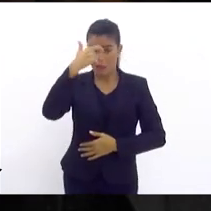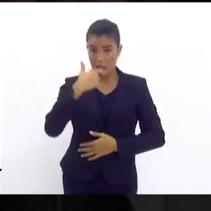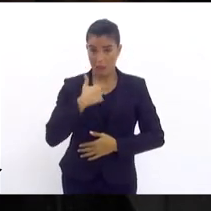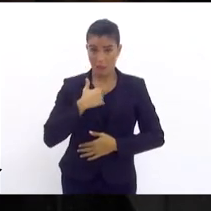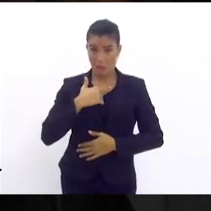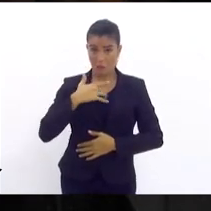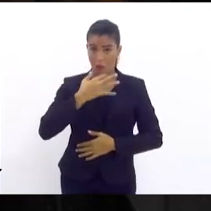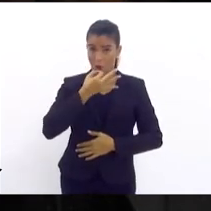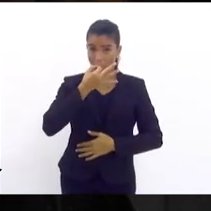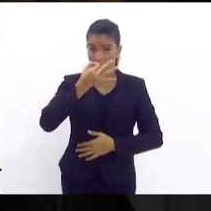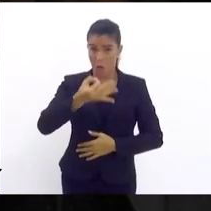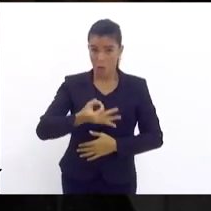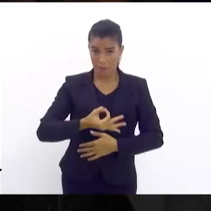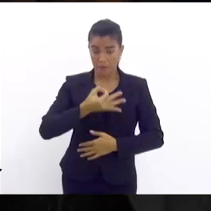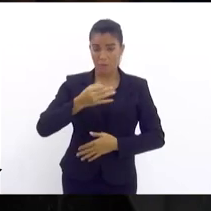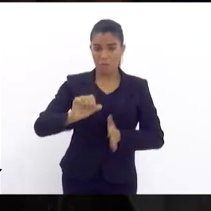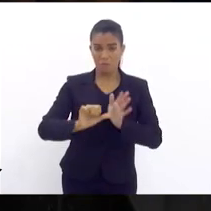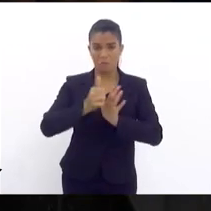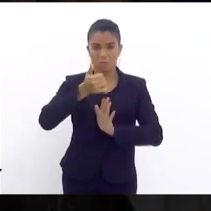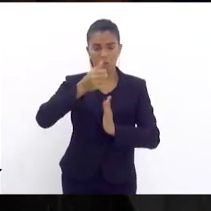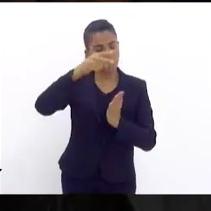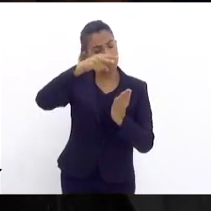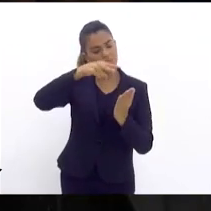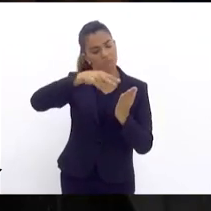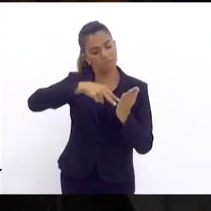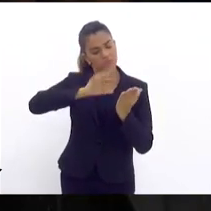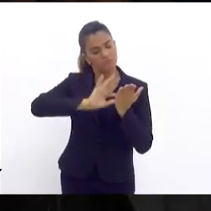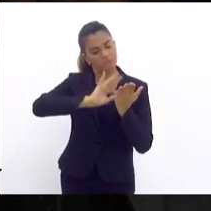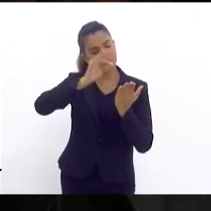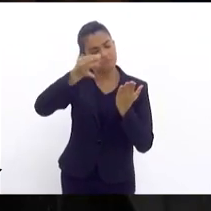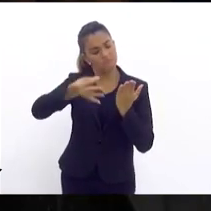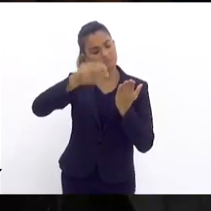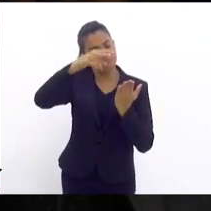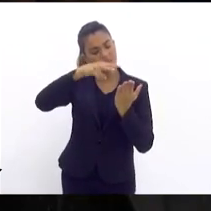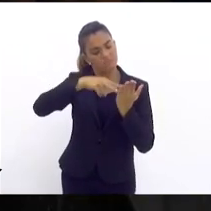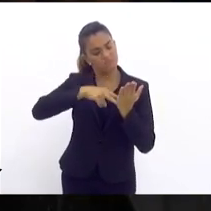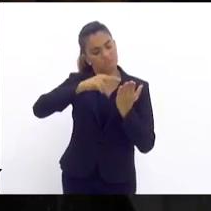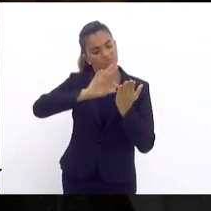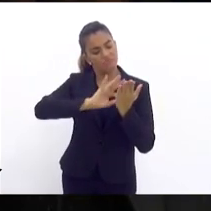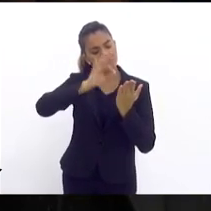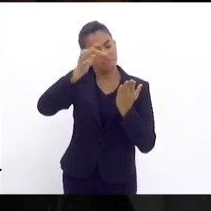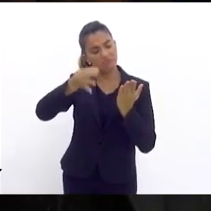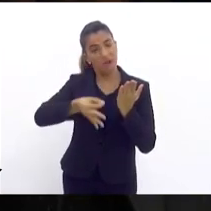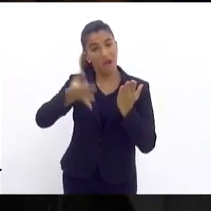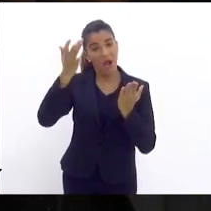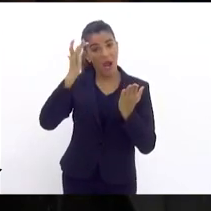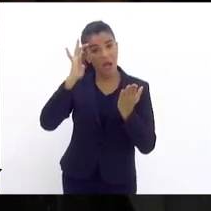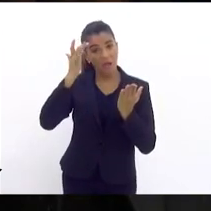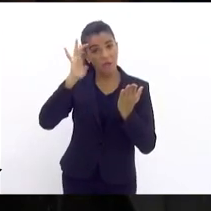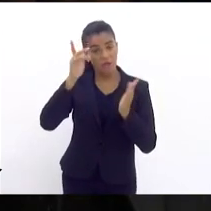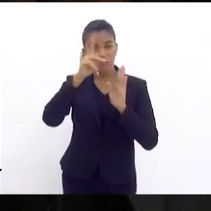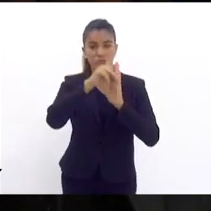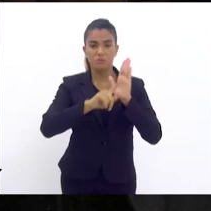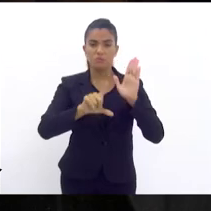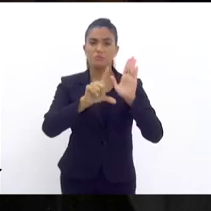numa primeira leitura acho que o projeto